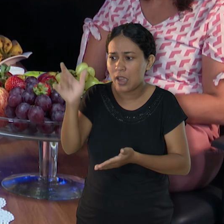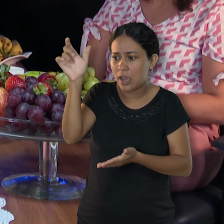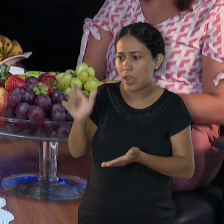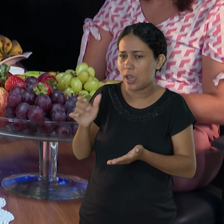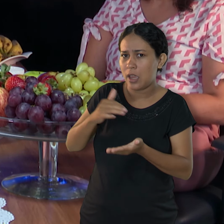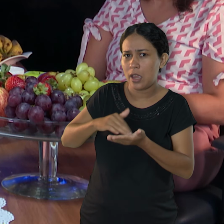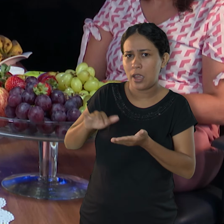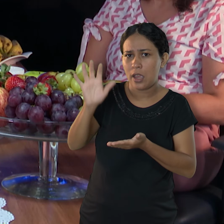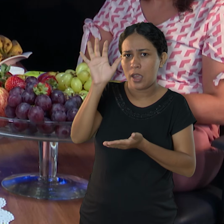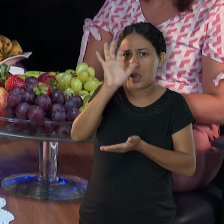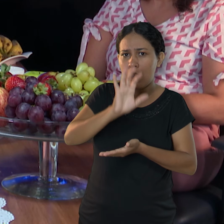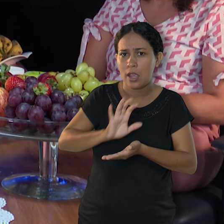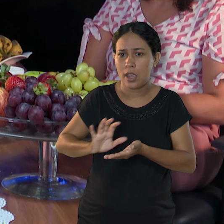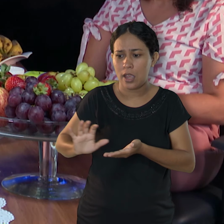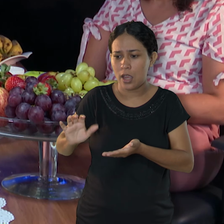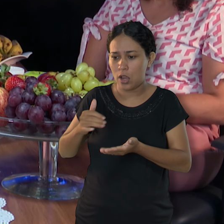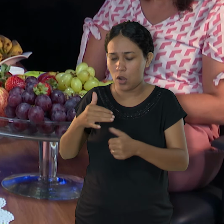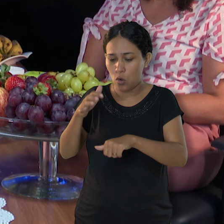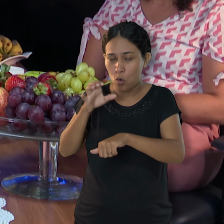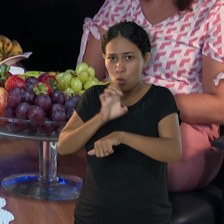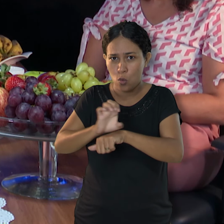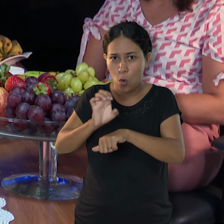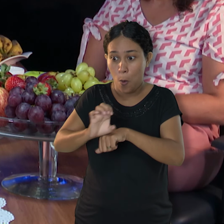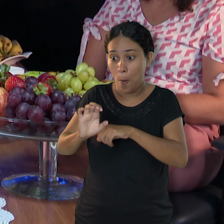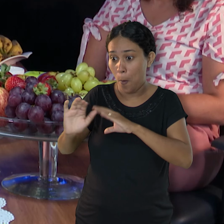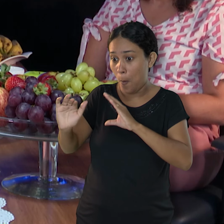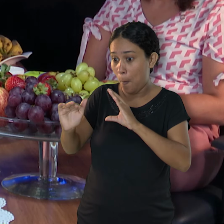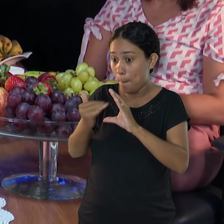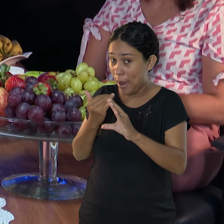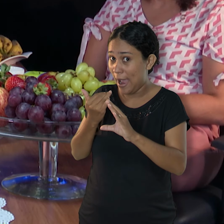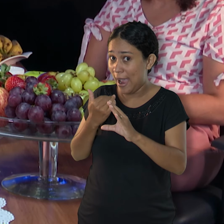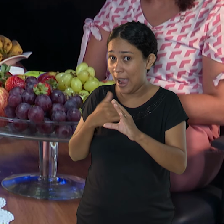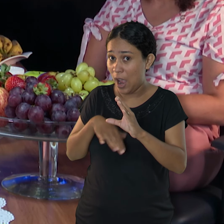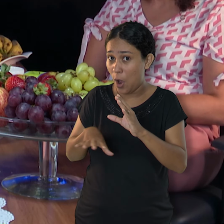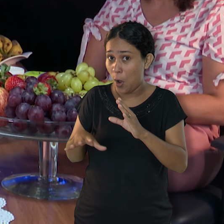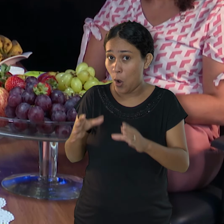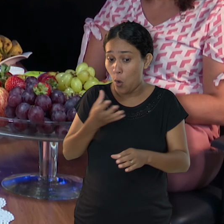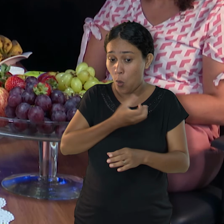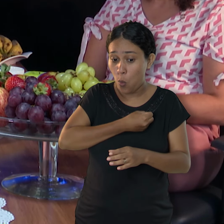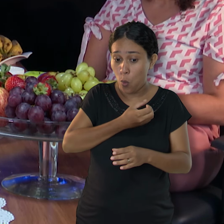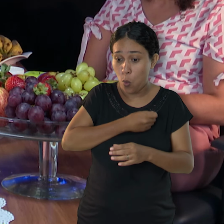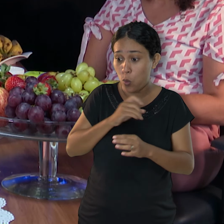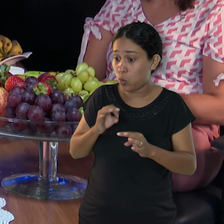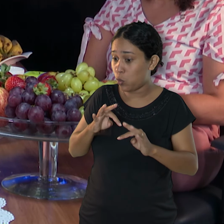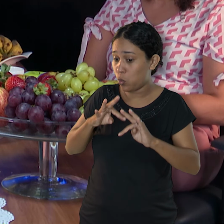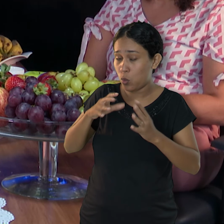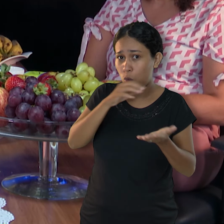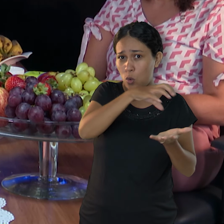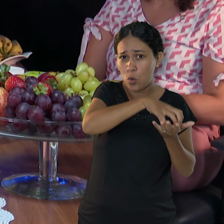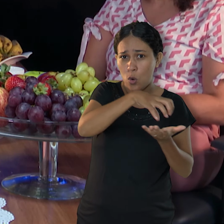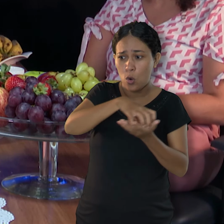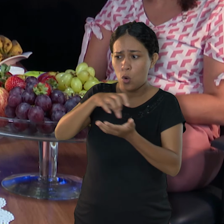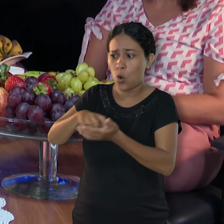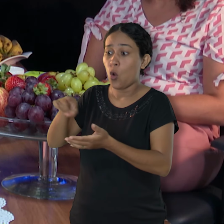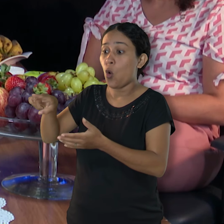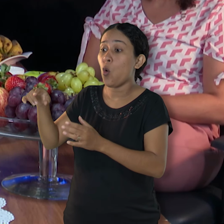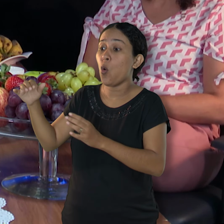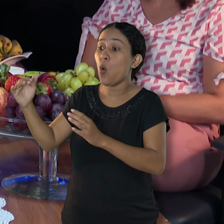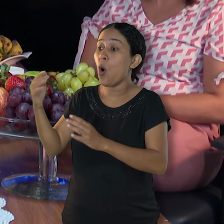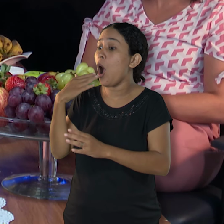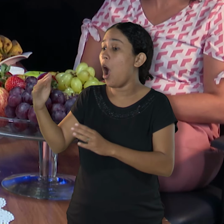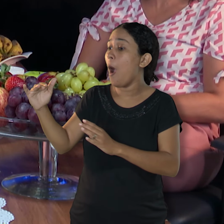meu e-mail da Secretaria-Geral o resultado de todas as unidades. Hoje eles cobram. Cadê nossos números? Hoje já tem até